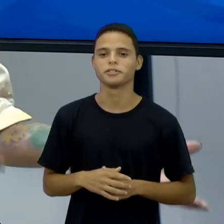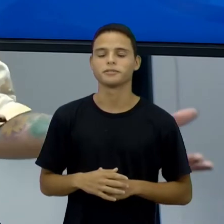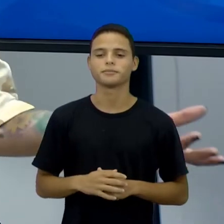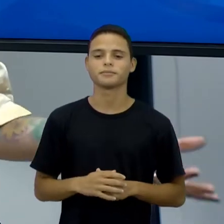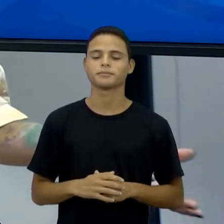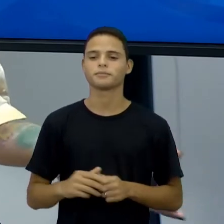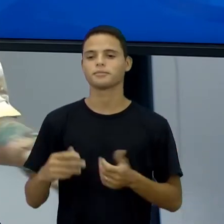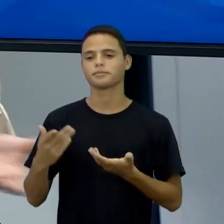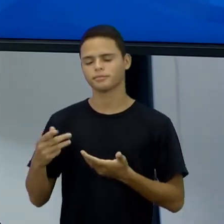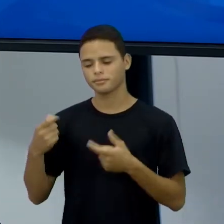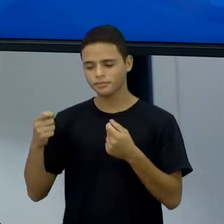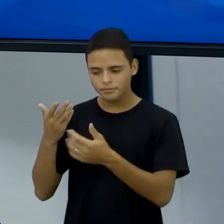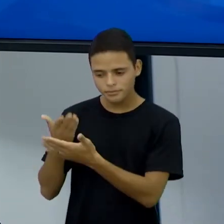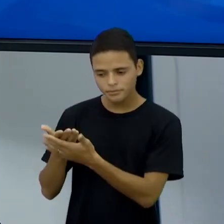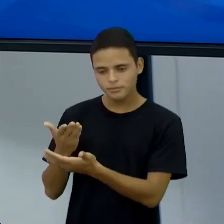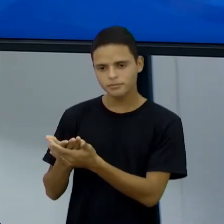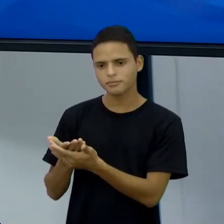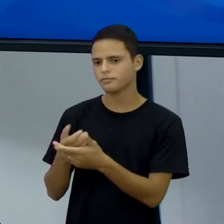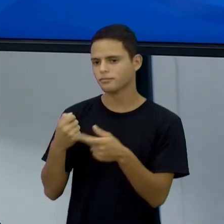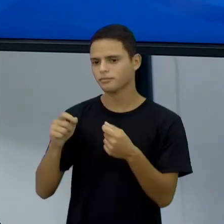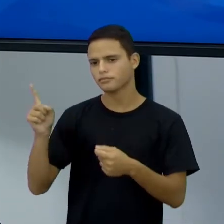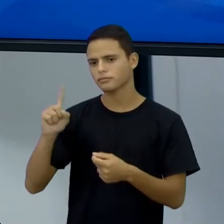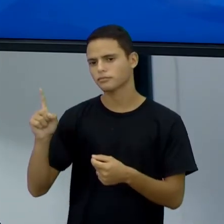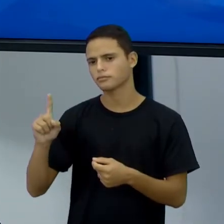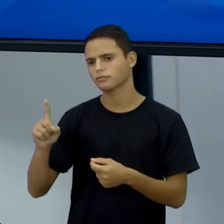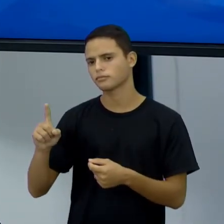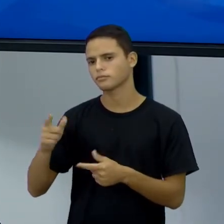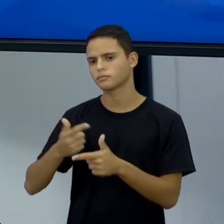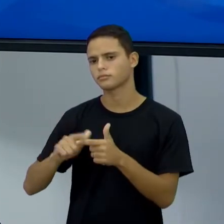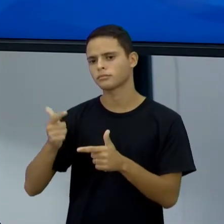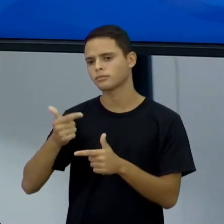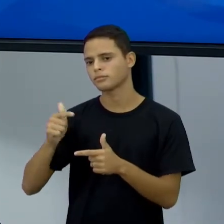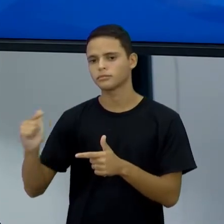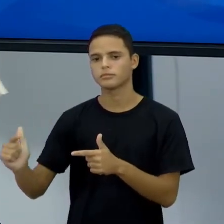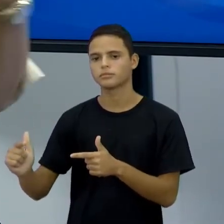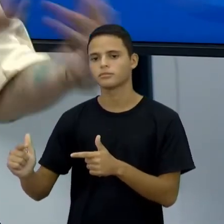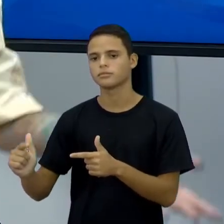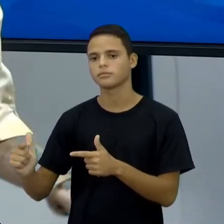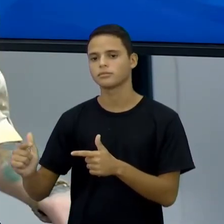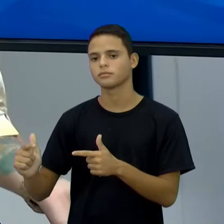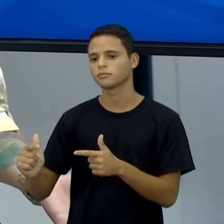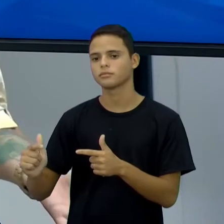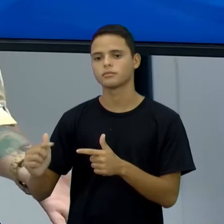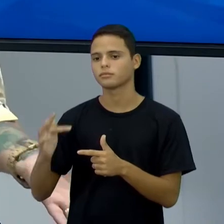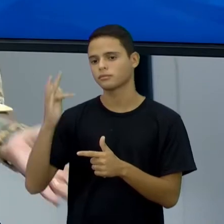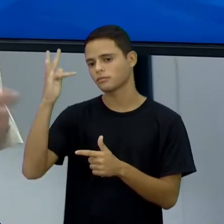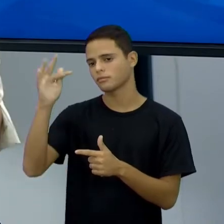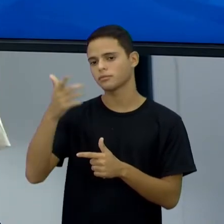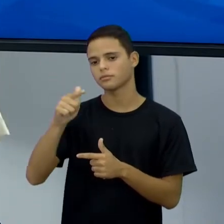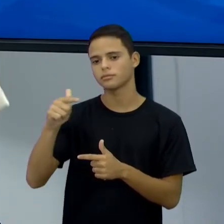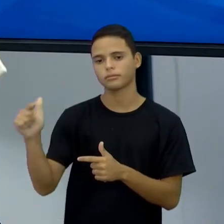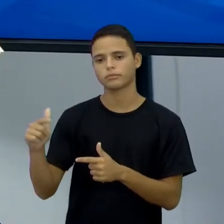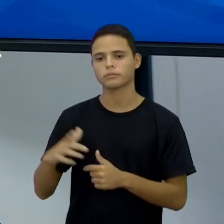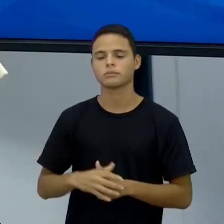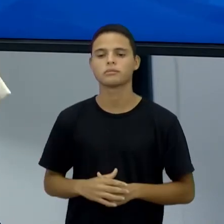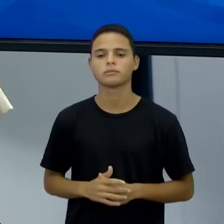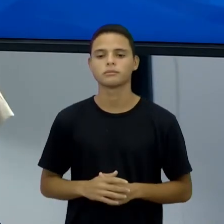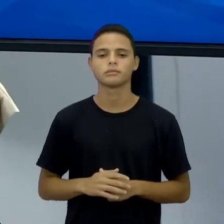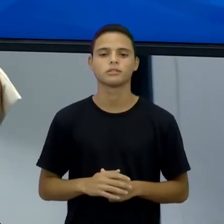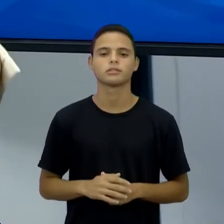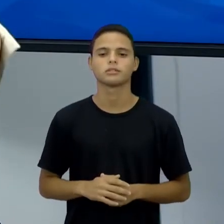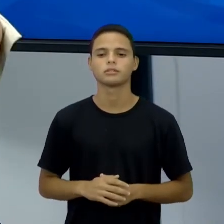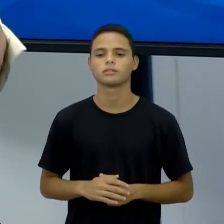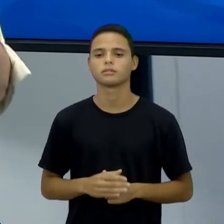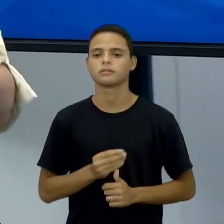estudar, você não precisa estudar. Mas mãe, eu nunca tirei nota vermelha. Não tem problema. Pode tirar nota vermelha, porque isso aí não dá futuro. Então eu vivia